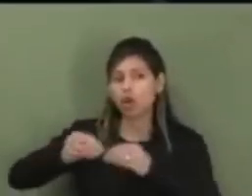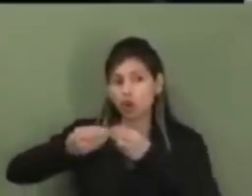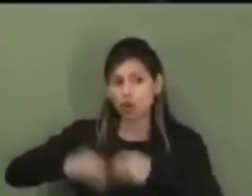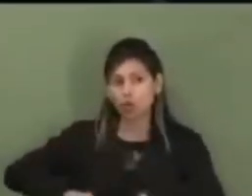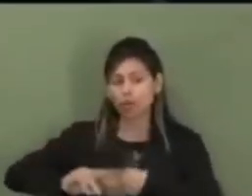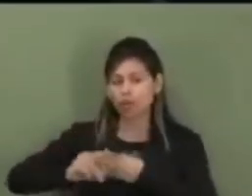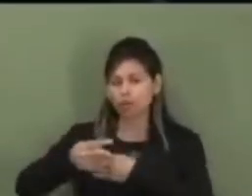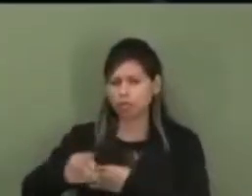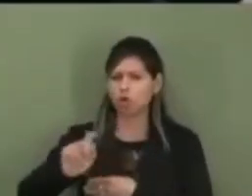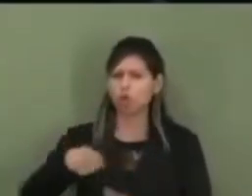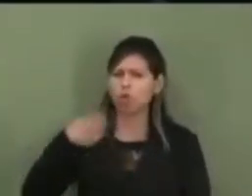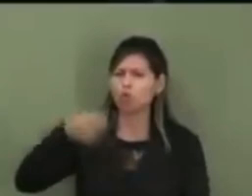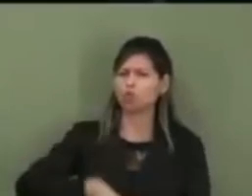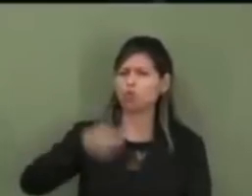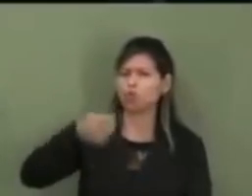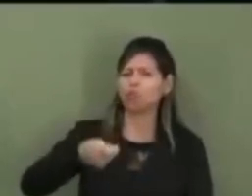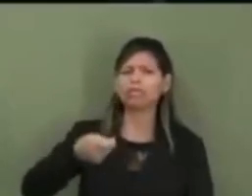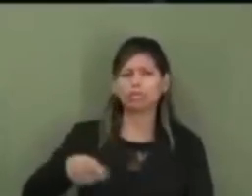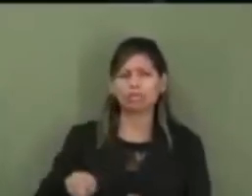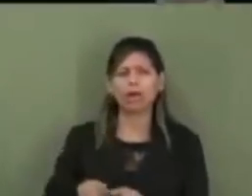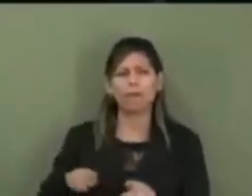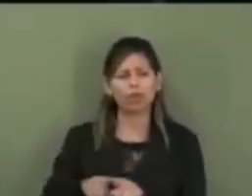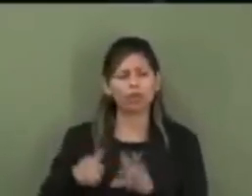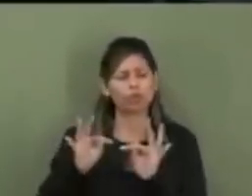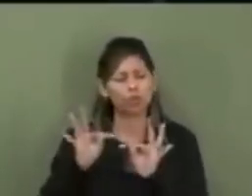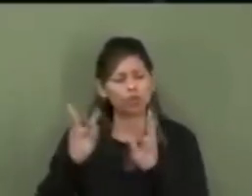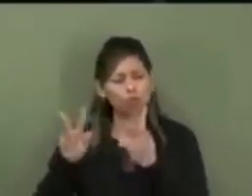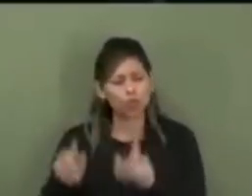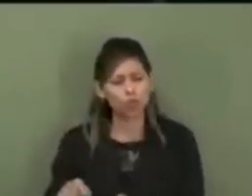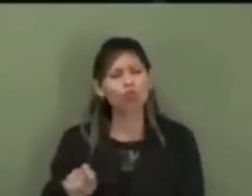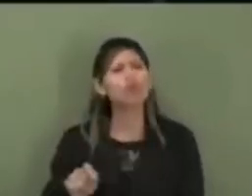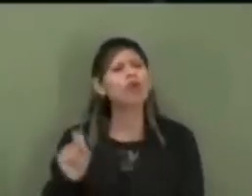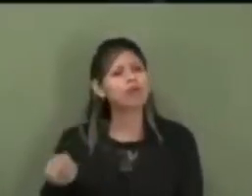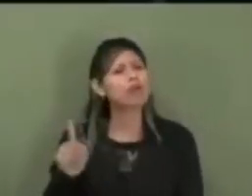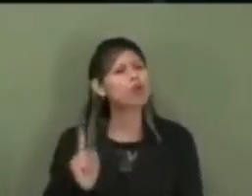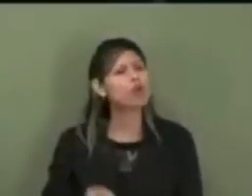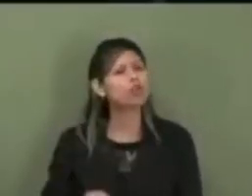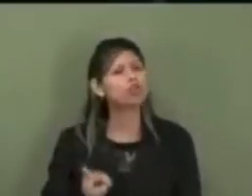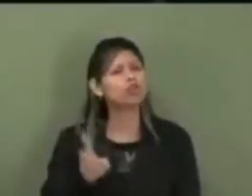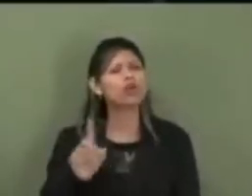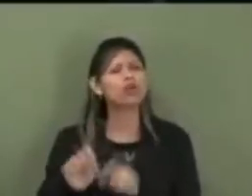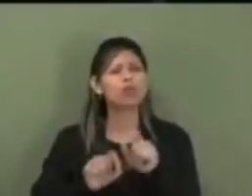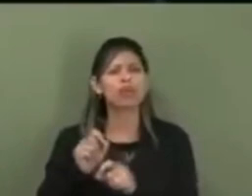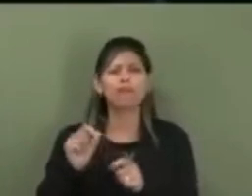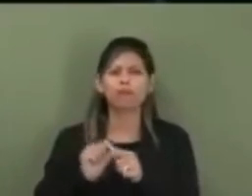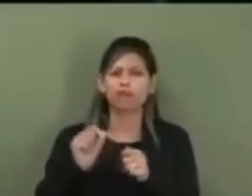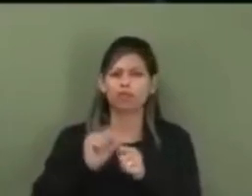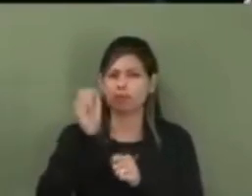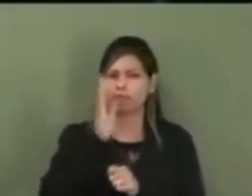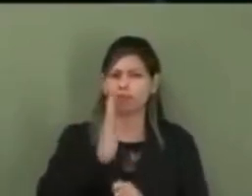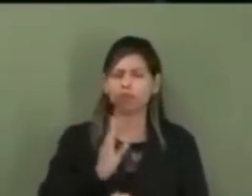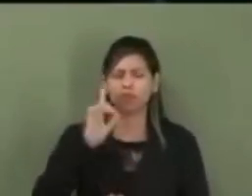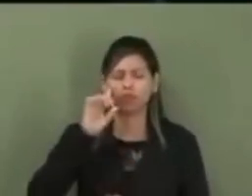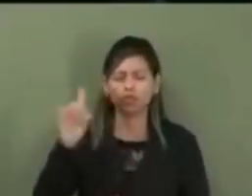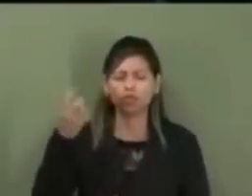autoritarismo e regimes totalitários, que foi o que pretenderam fazer no Brasil no dia 8 de